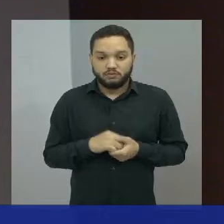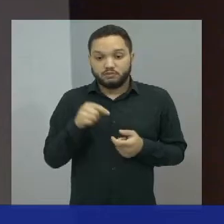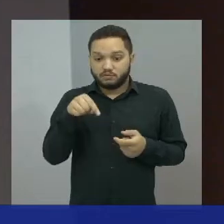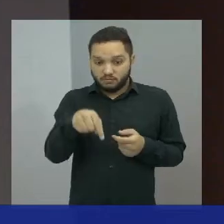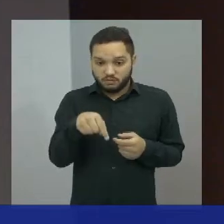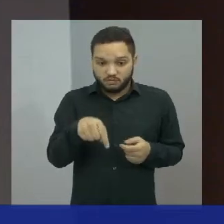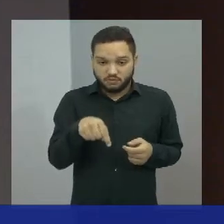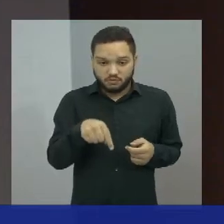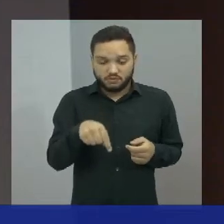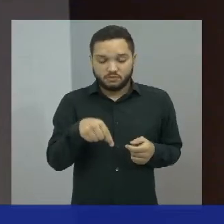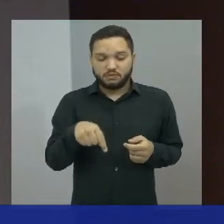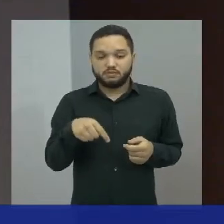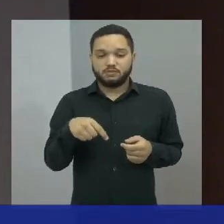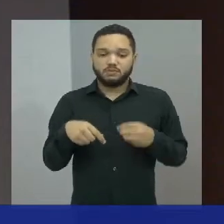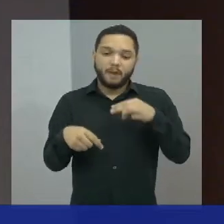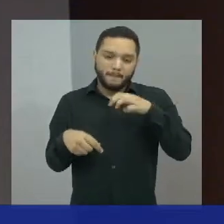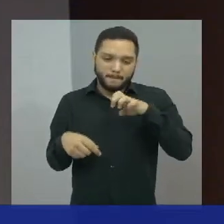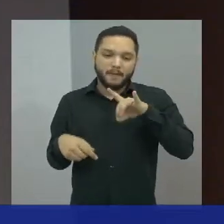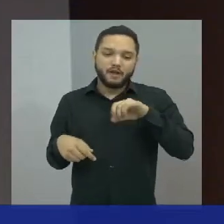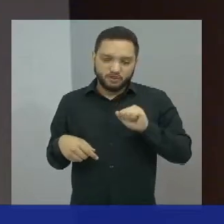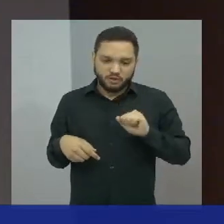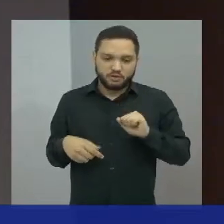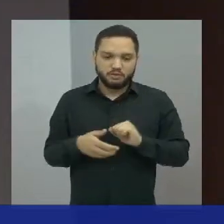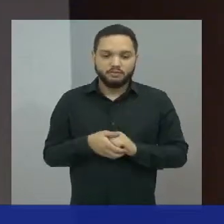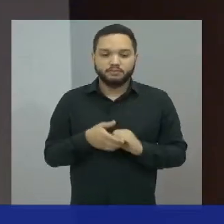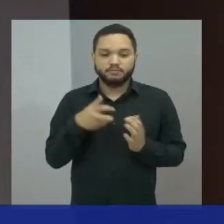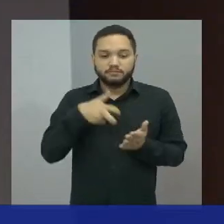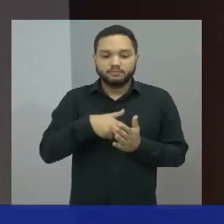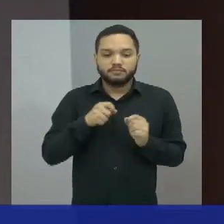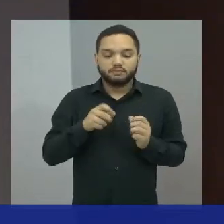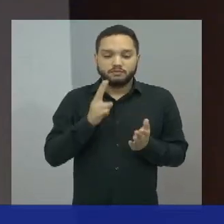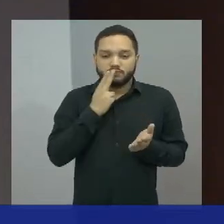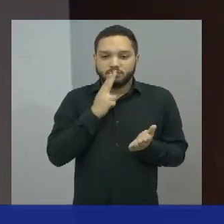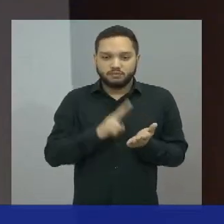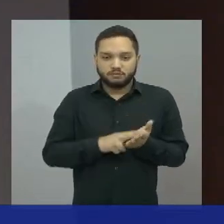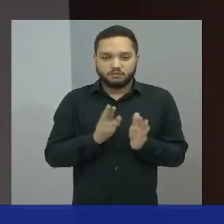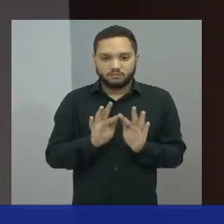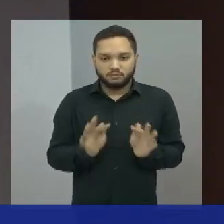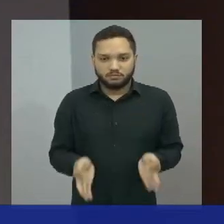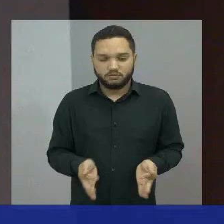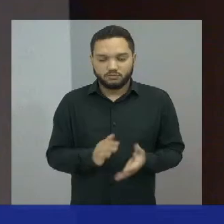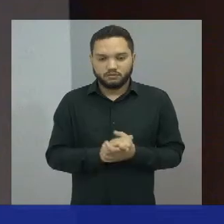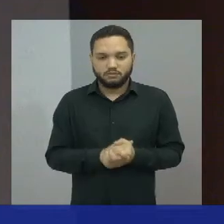infração média. Penalidade: multa simples,